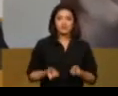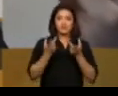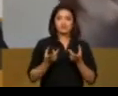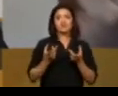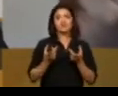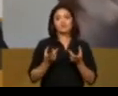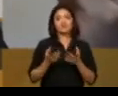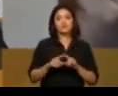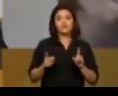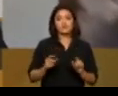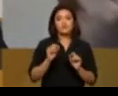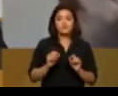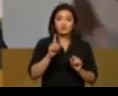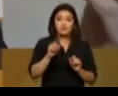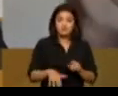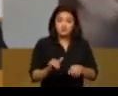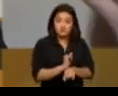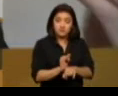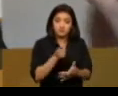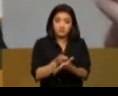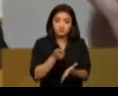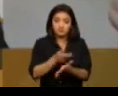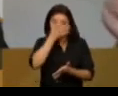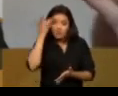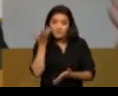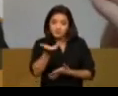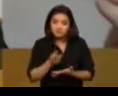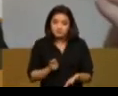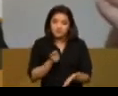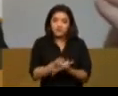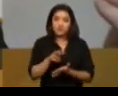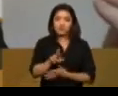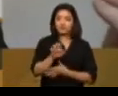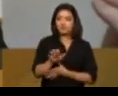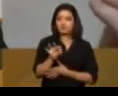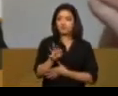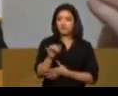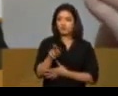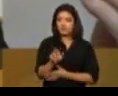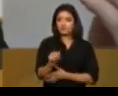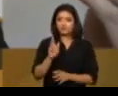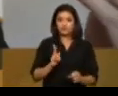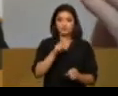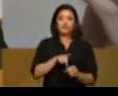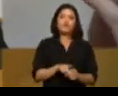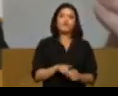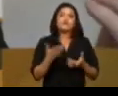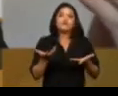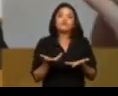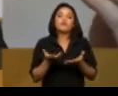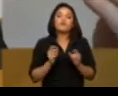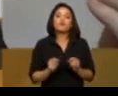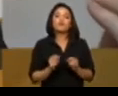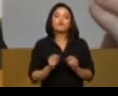Essa política é uma exigência daqueles que querem comprar as refinarias da Petrobras. Eles querem impedir